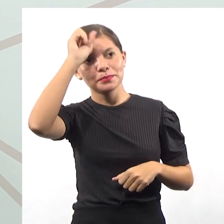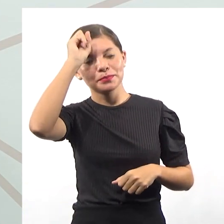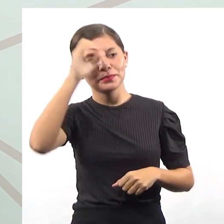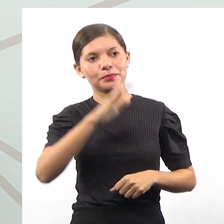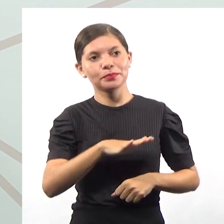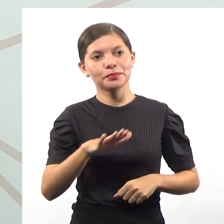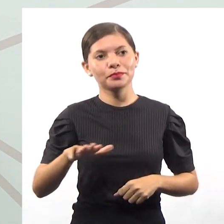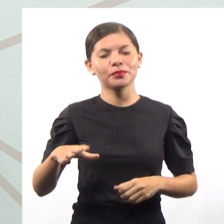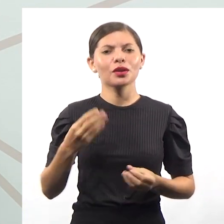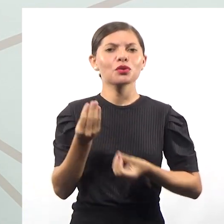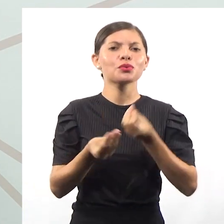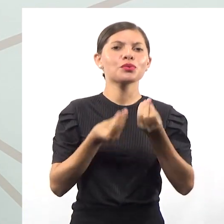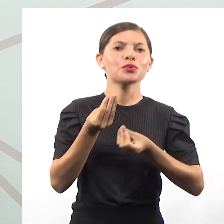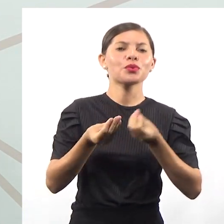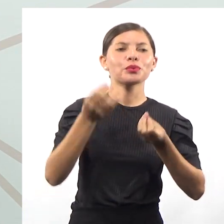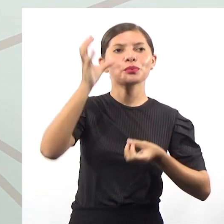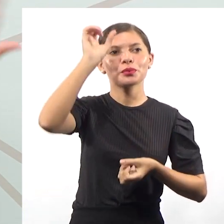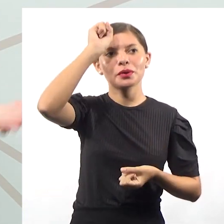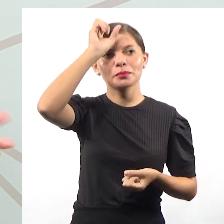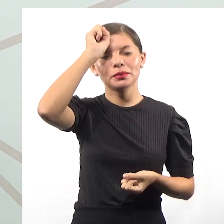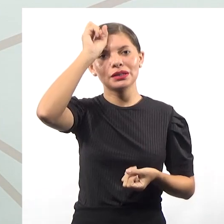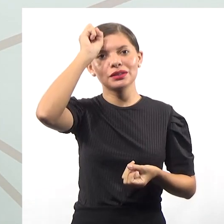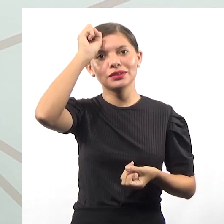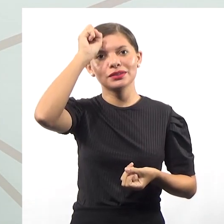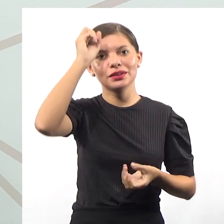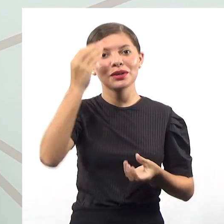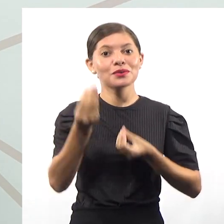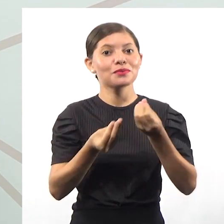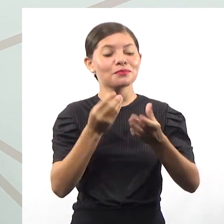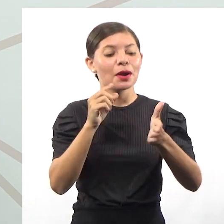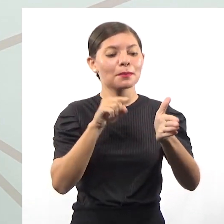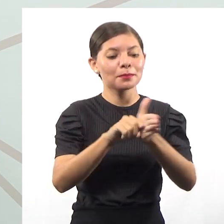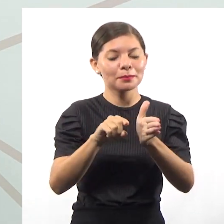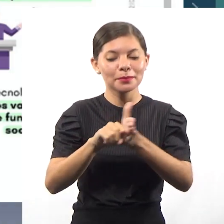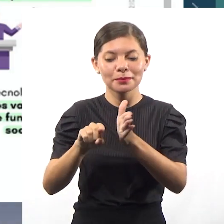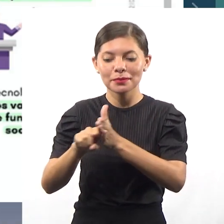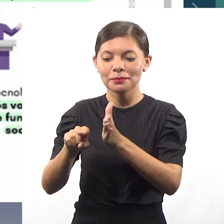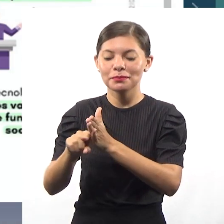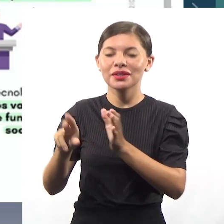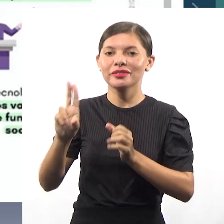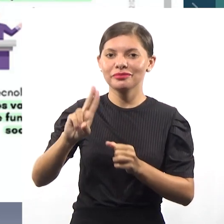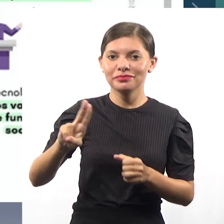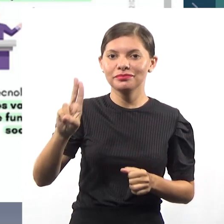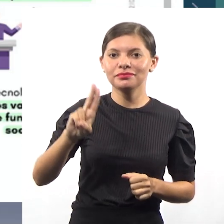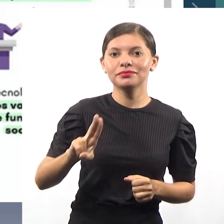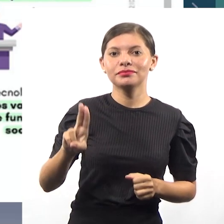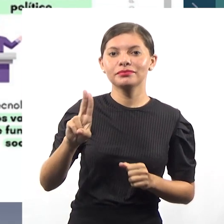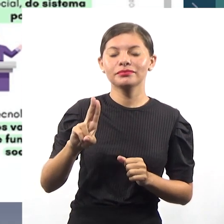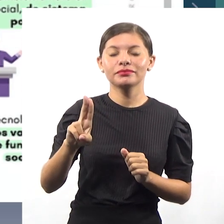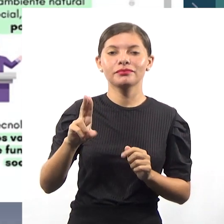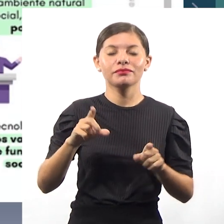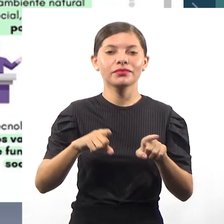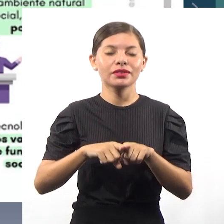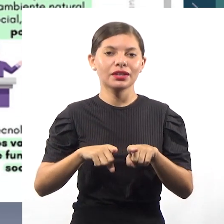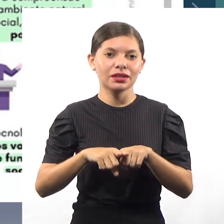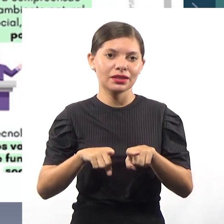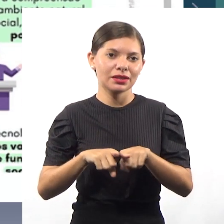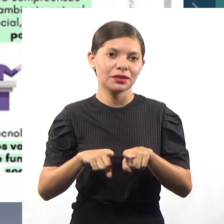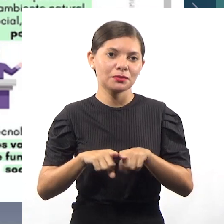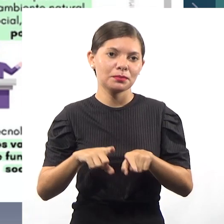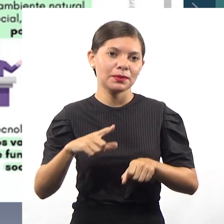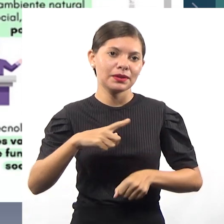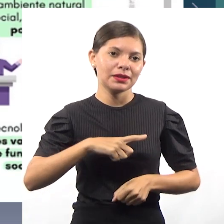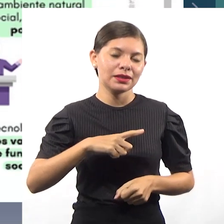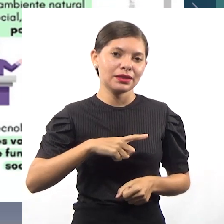a aprender. Como que eu aprendo a aprender? Por meio da pesquisa. Bom, e além da capacidade de aprender,